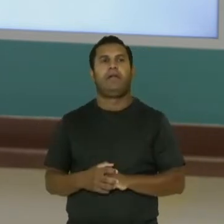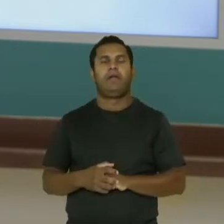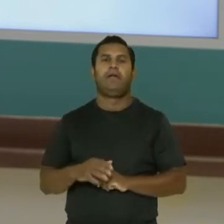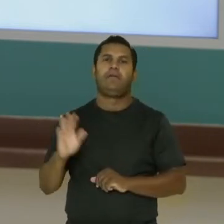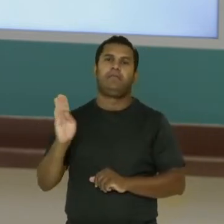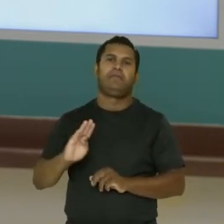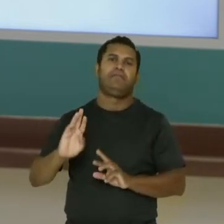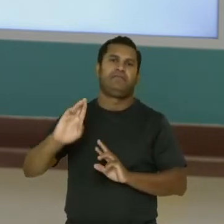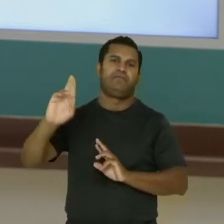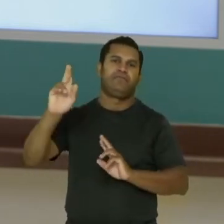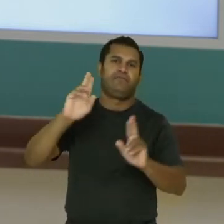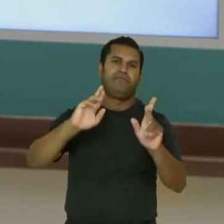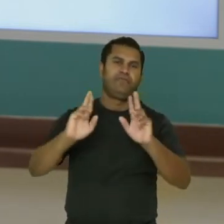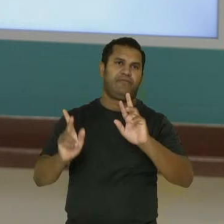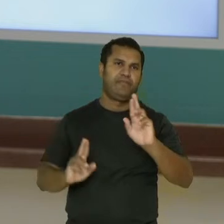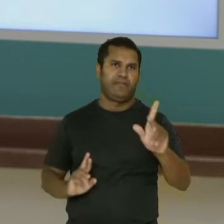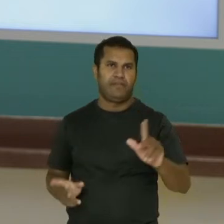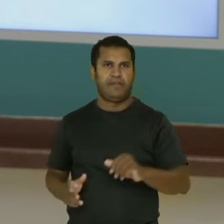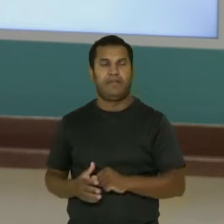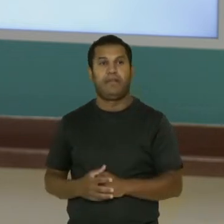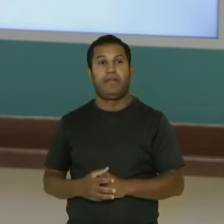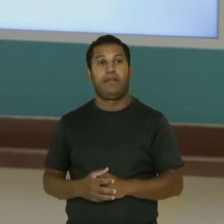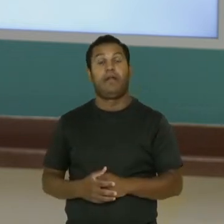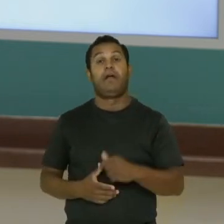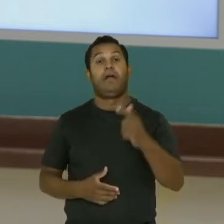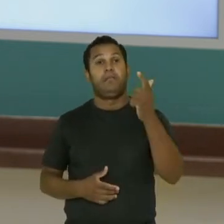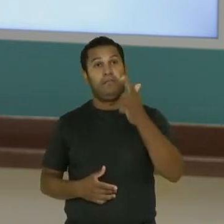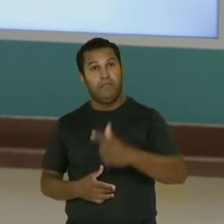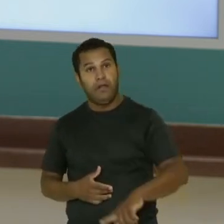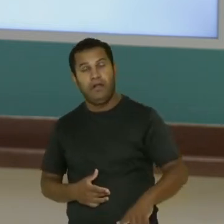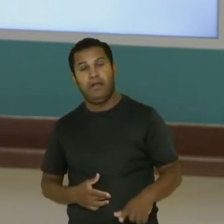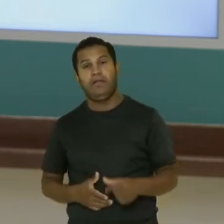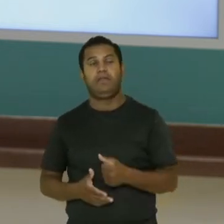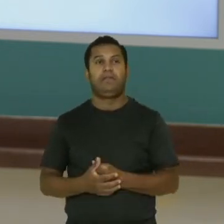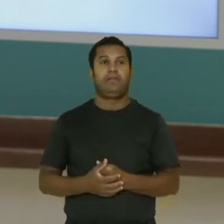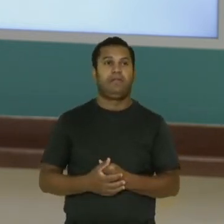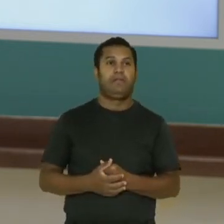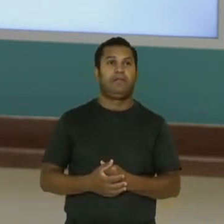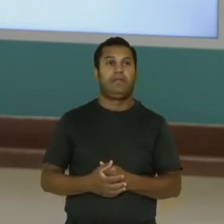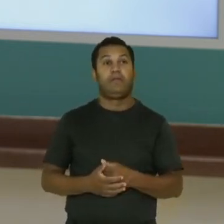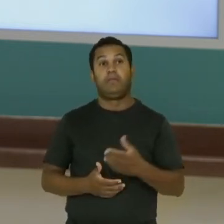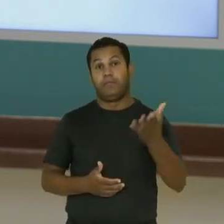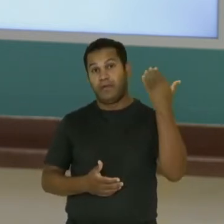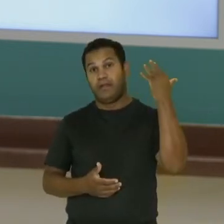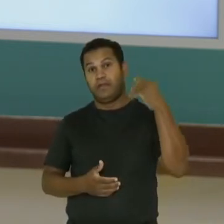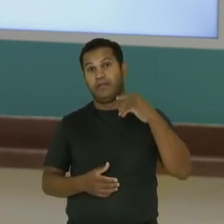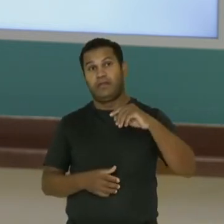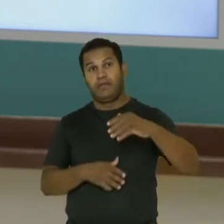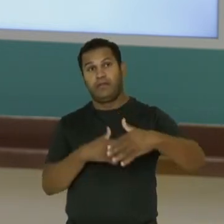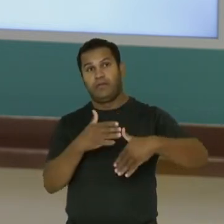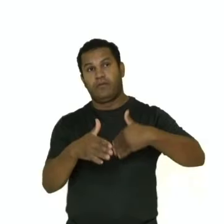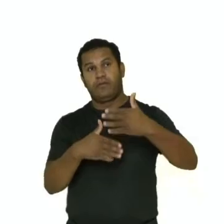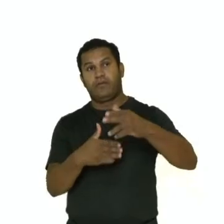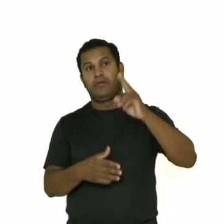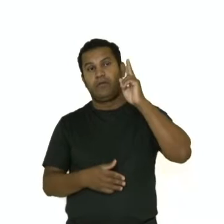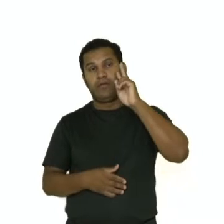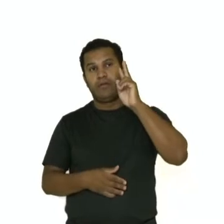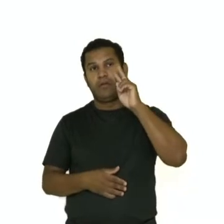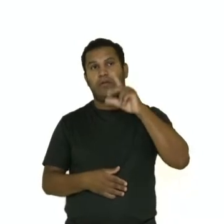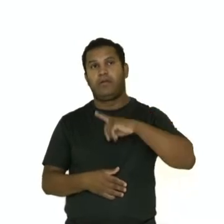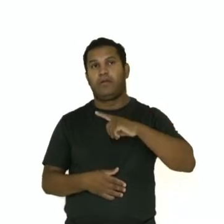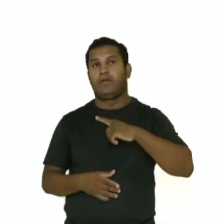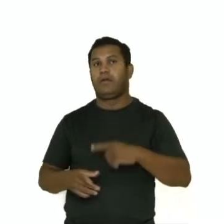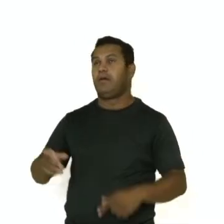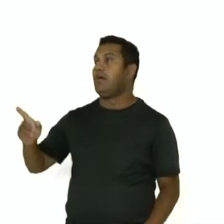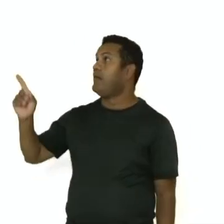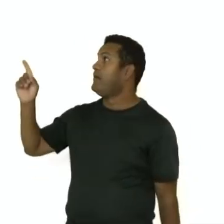Milton Santos. Outras regionalizações foram feitas ao longo da história do Brasil. Então nós vamos ter aqui um exemplo da